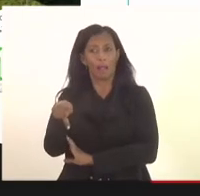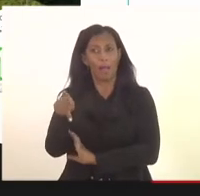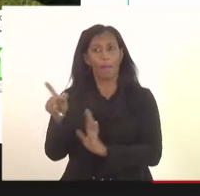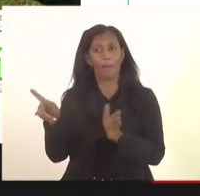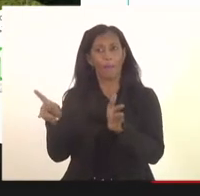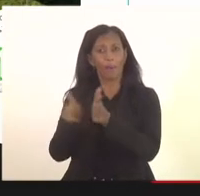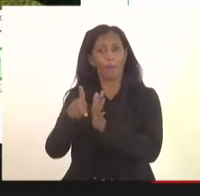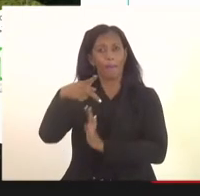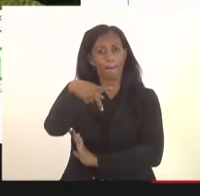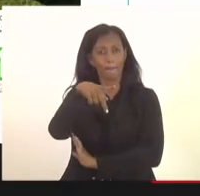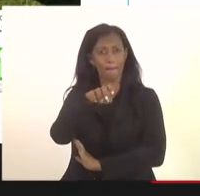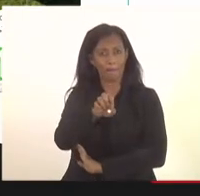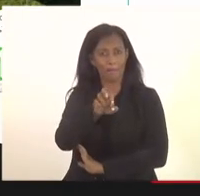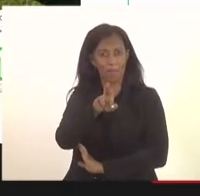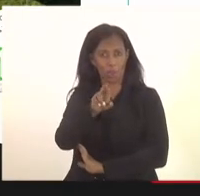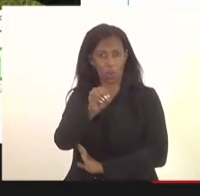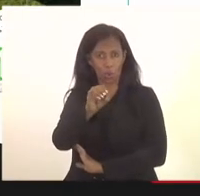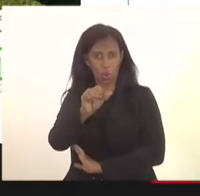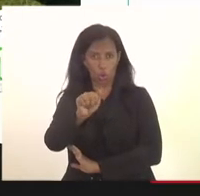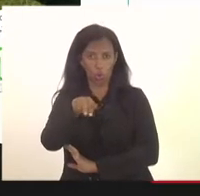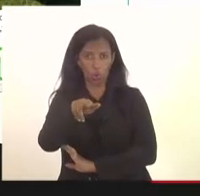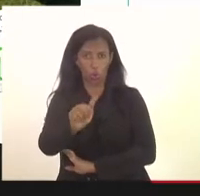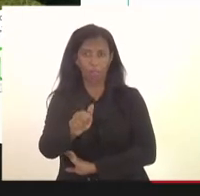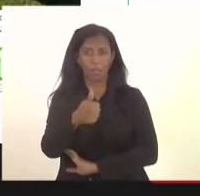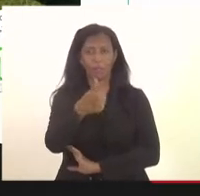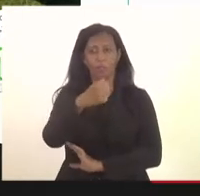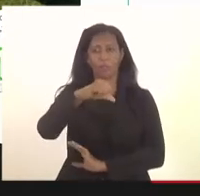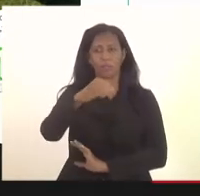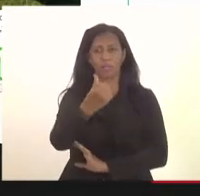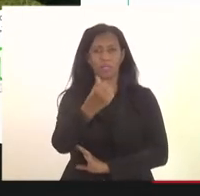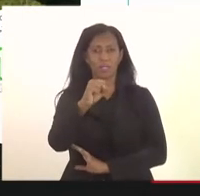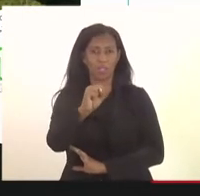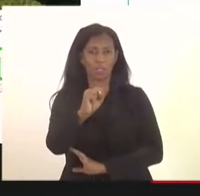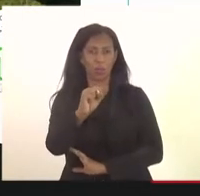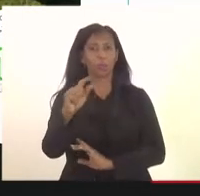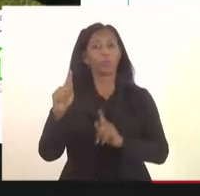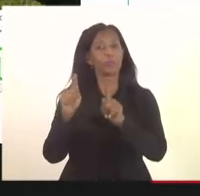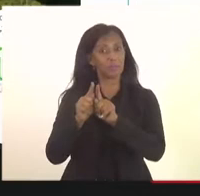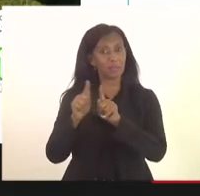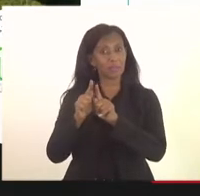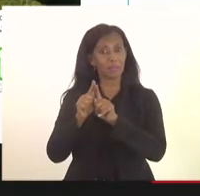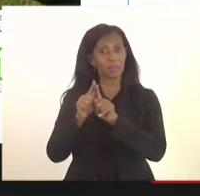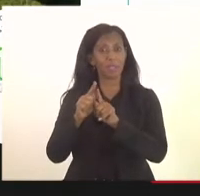nesse início aí, que também em 78 foi implementado o primeiro projeto de LNG da Malásia,